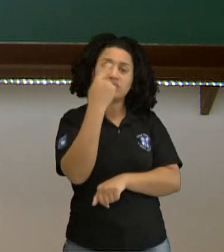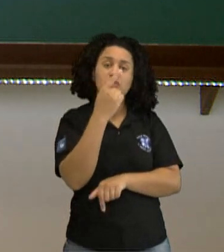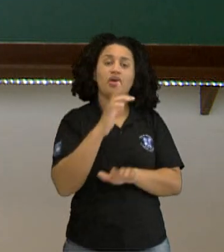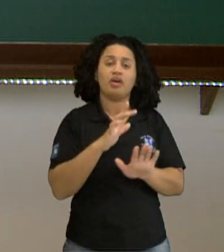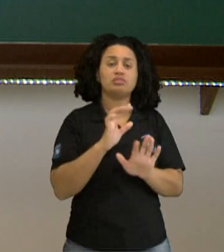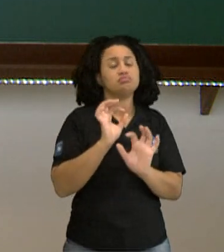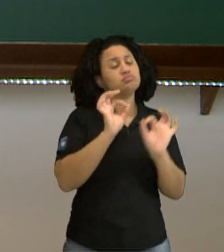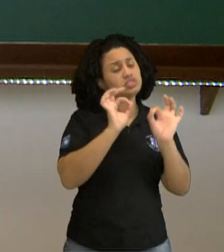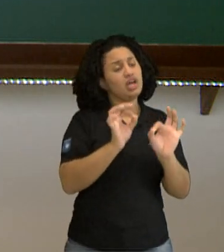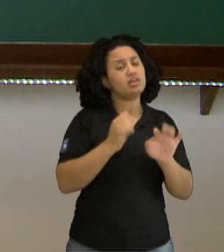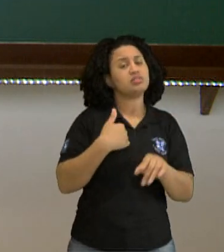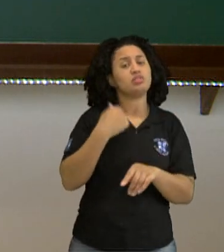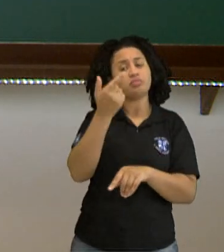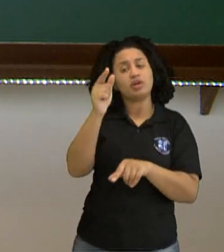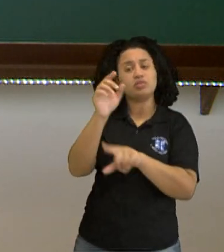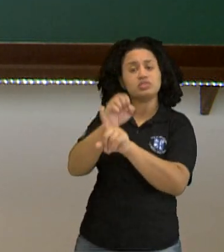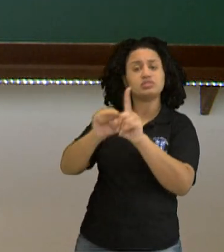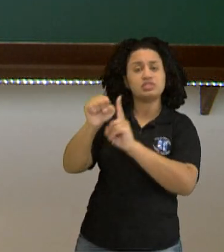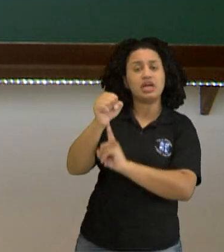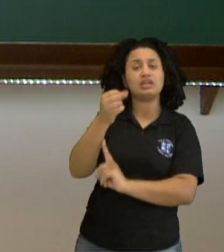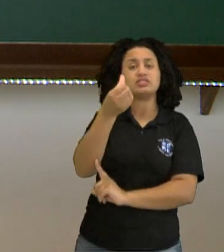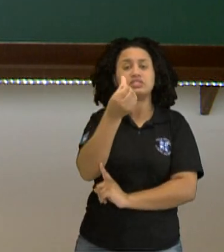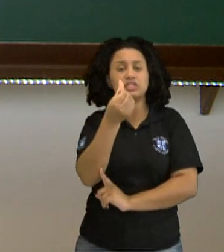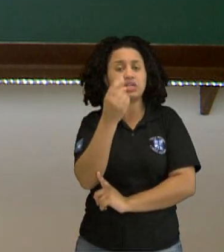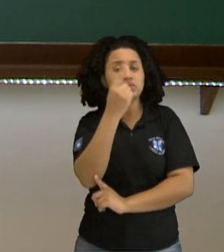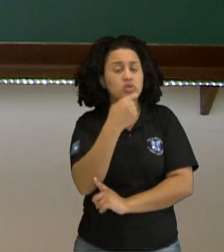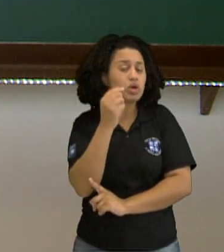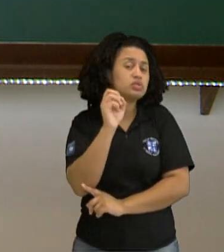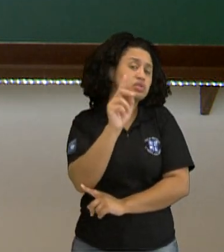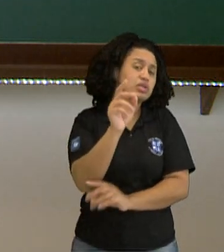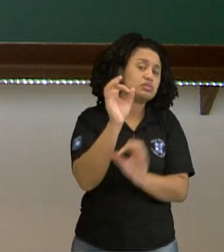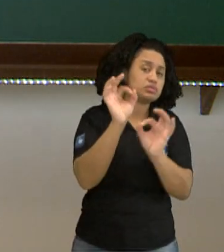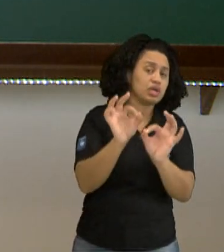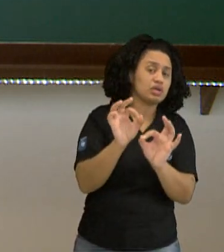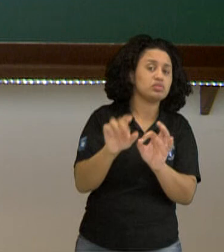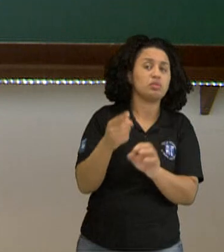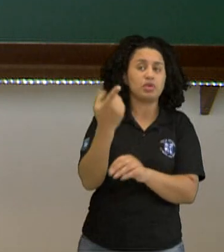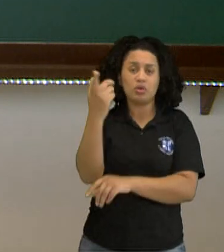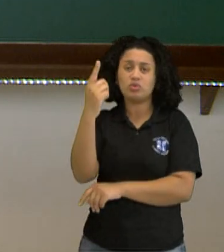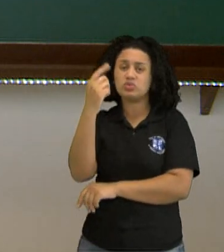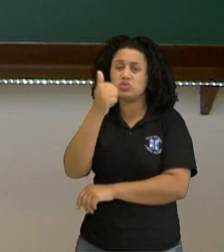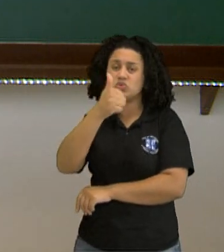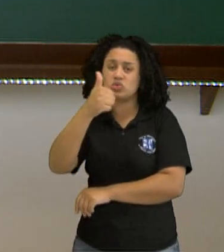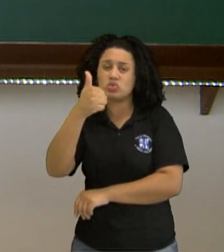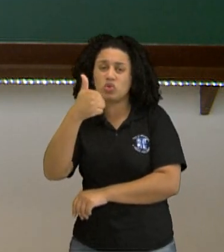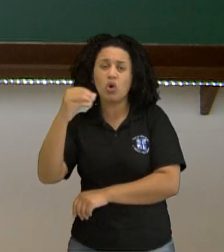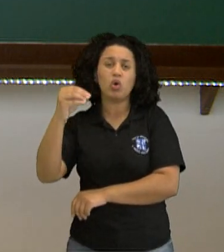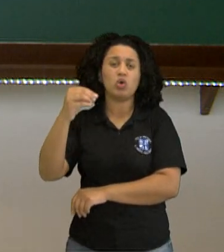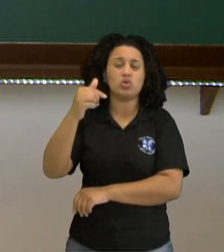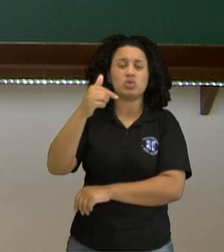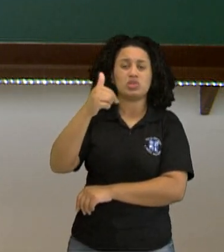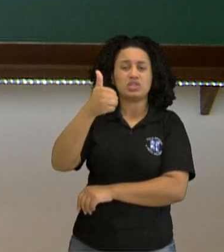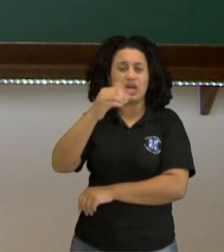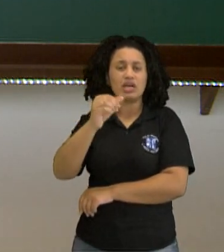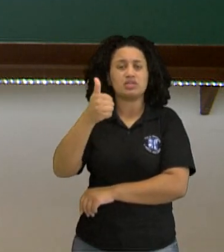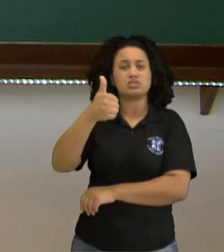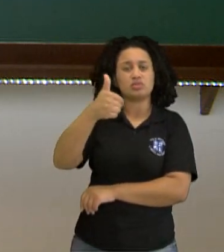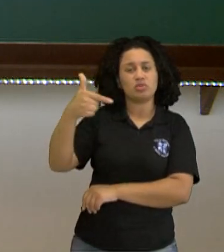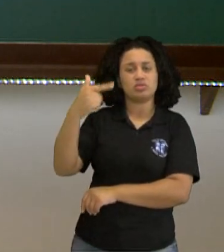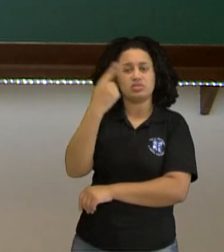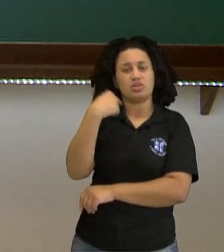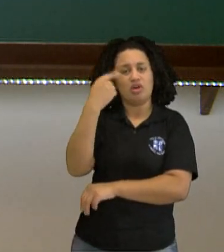6 horas, para outras 10, 12 horas. Então, a gente constrói os nossos valores sociais.